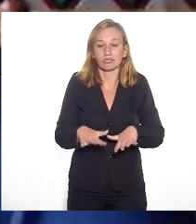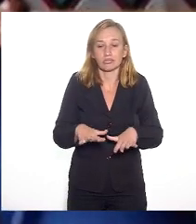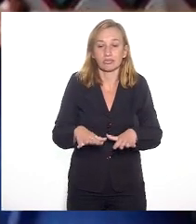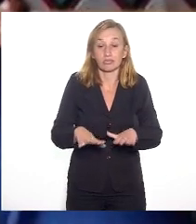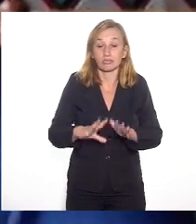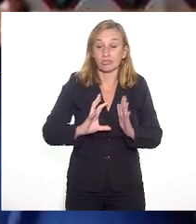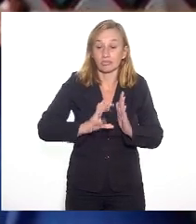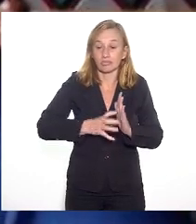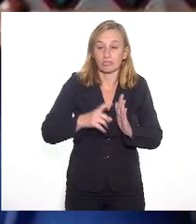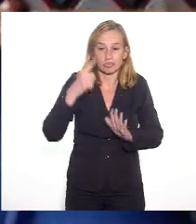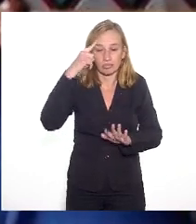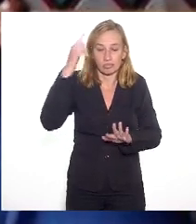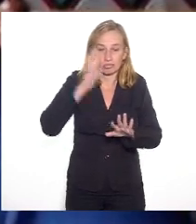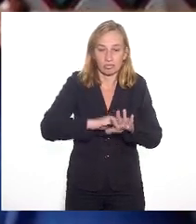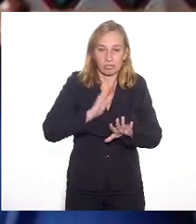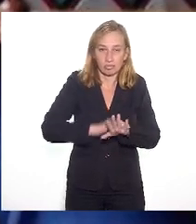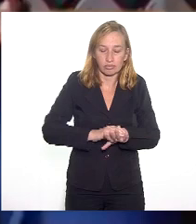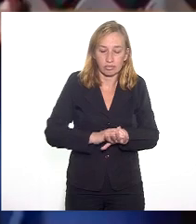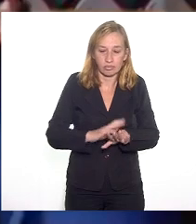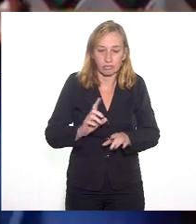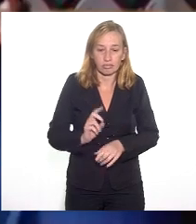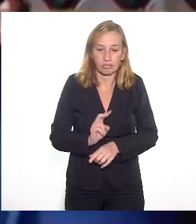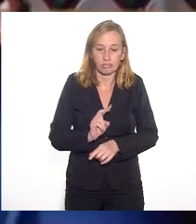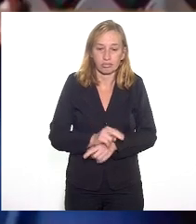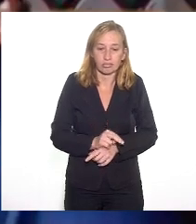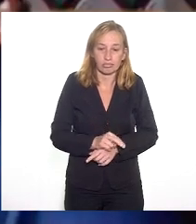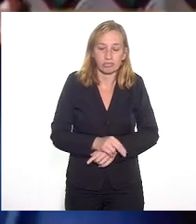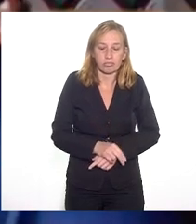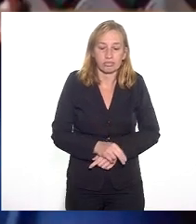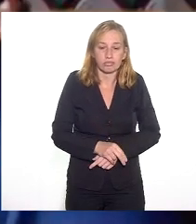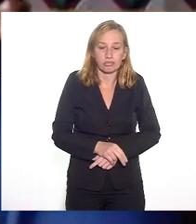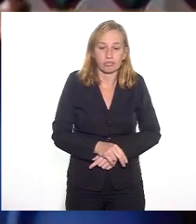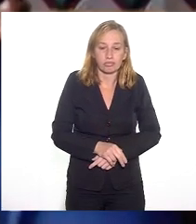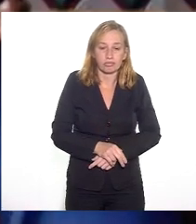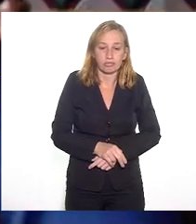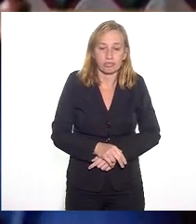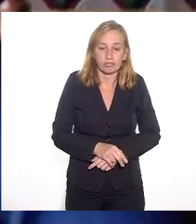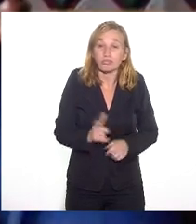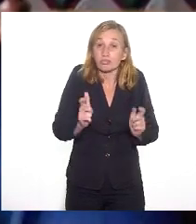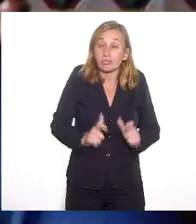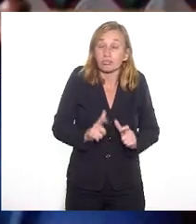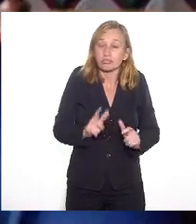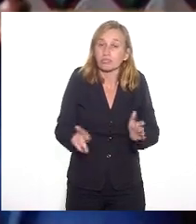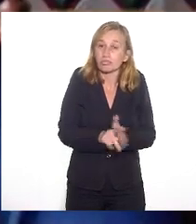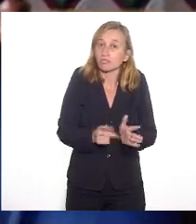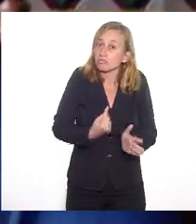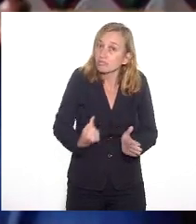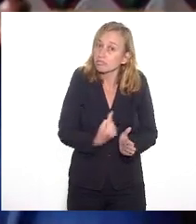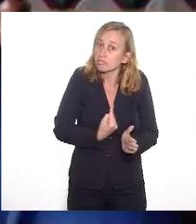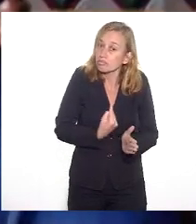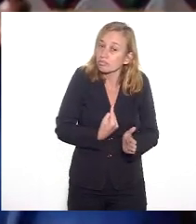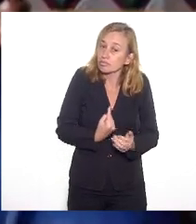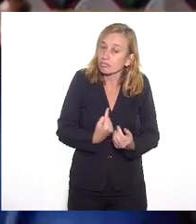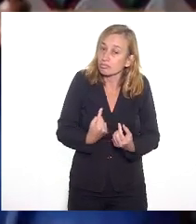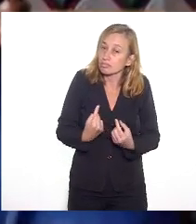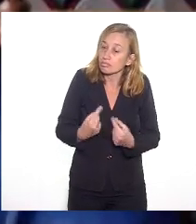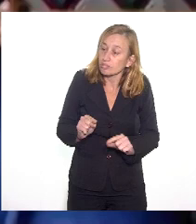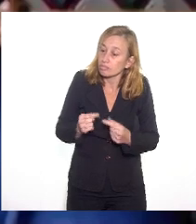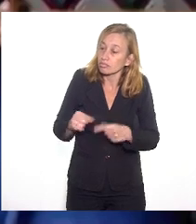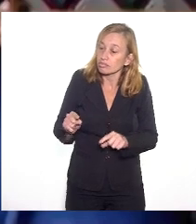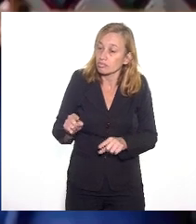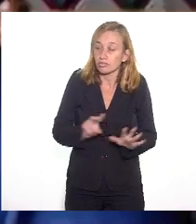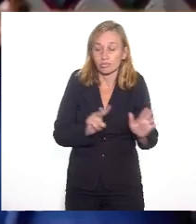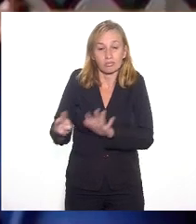vertentes ideológicas e defesas das nossas legendas, como um lugar que é nosso. Eu provoquei aqui na semana passada,